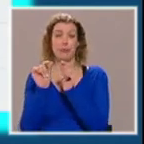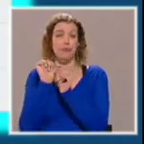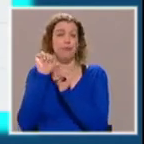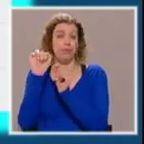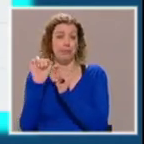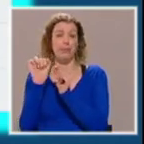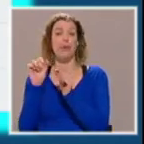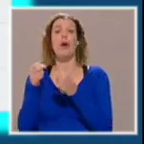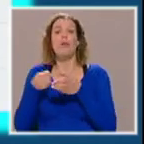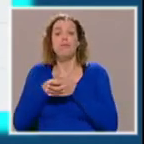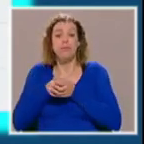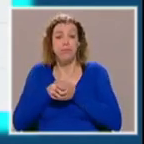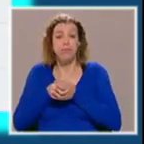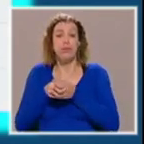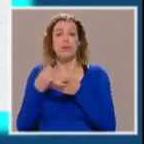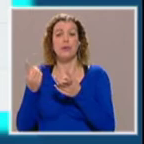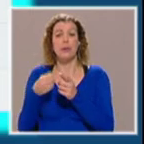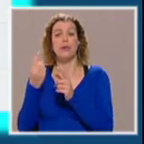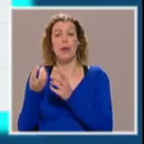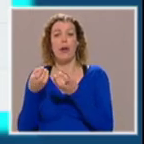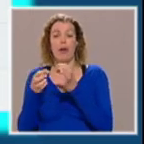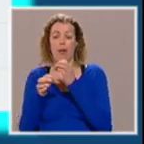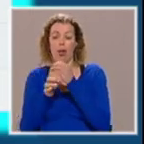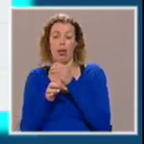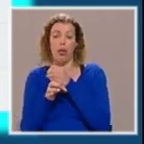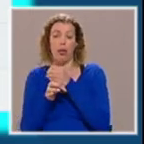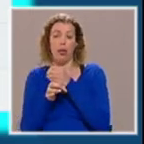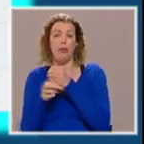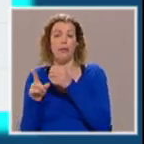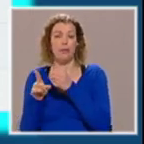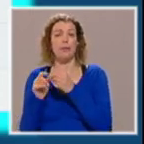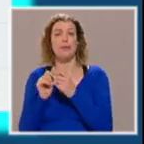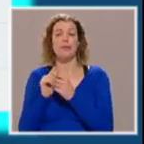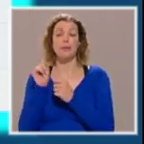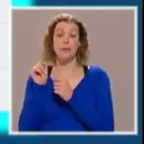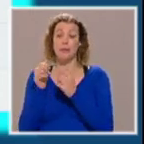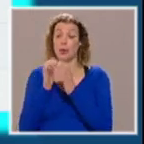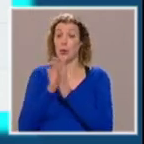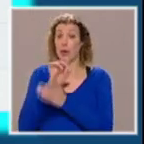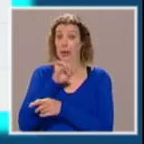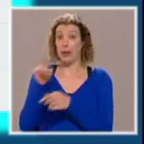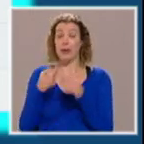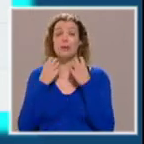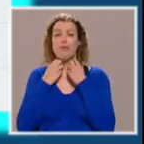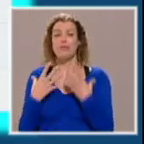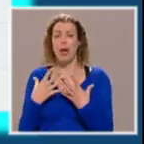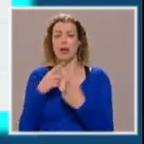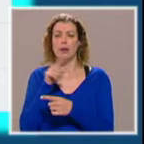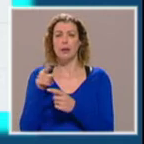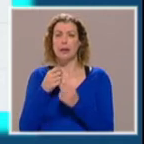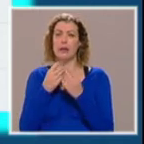a próstata e as glândulas de Cooper. As vesículas seminais, todas estas glândulas são responsáveis por